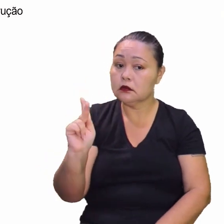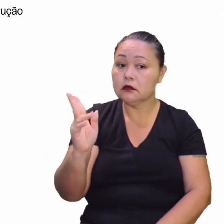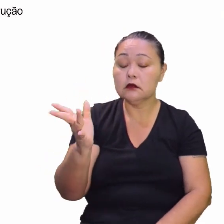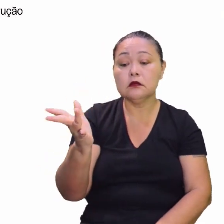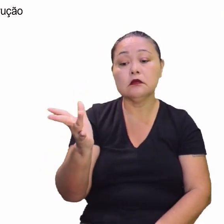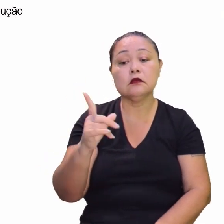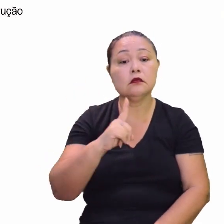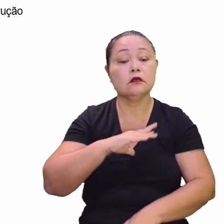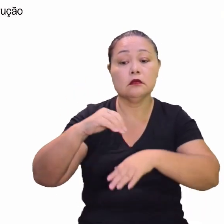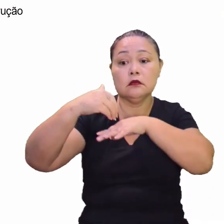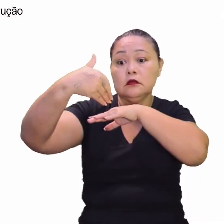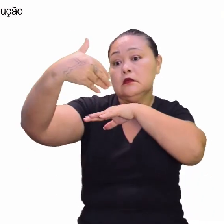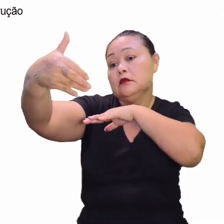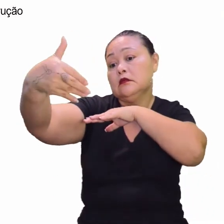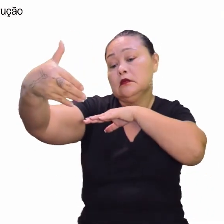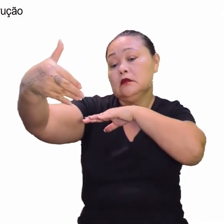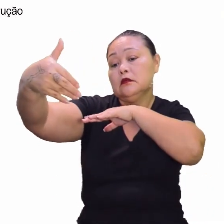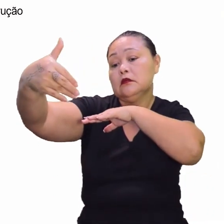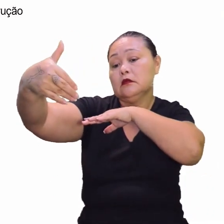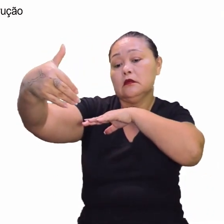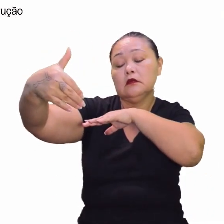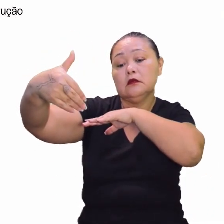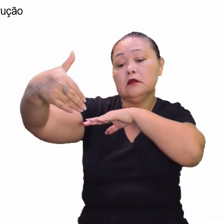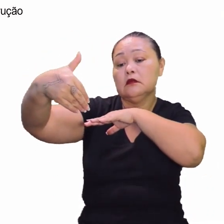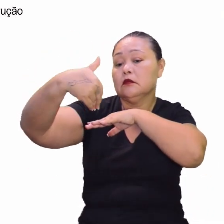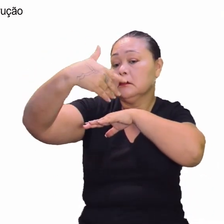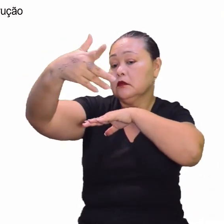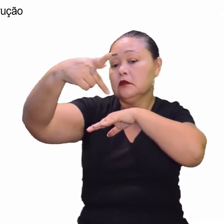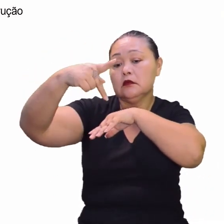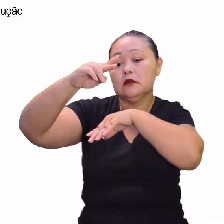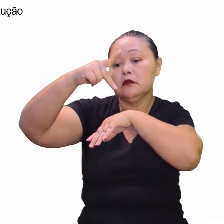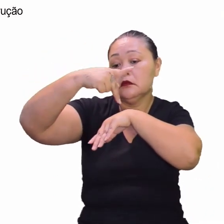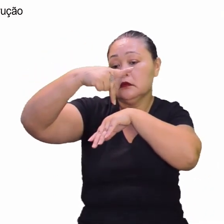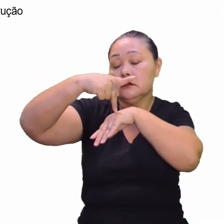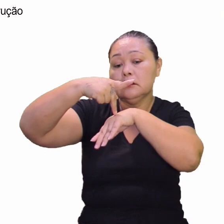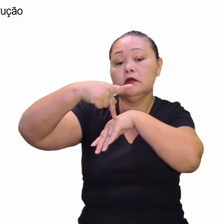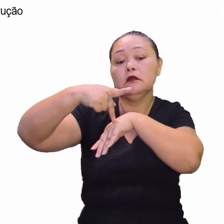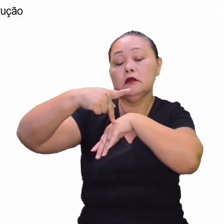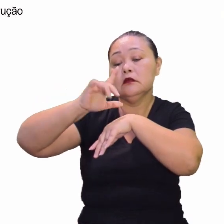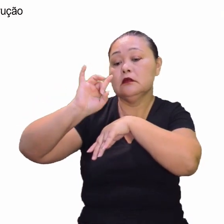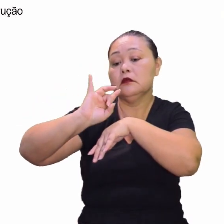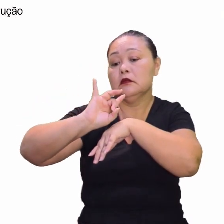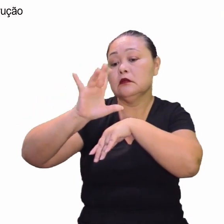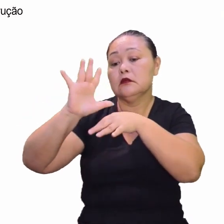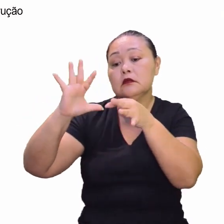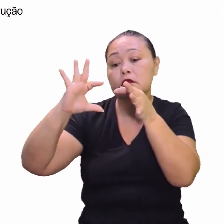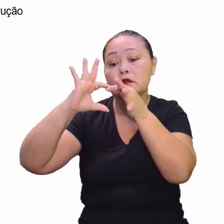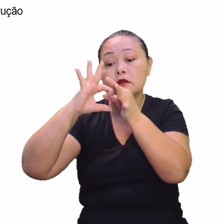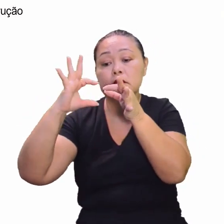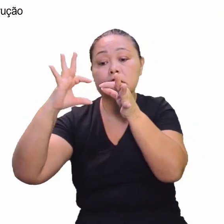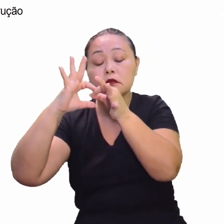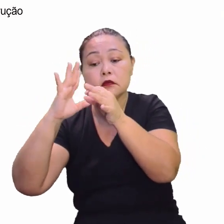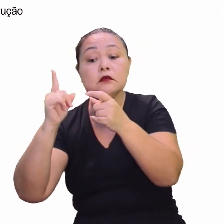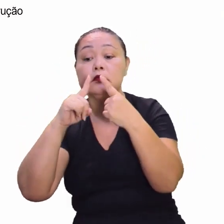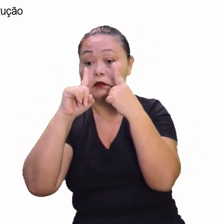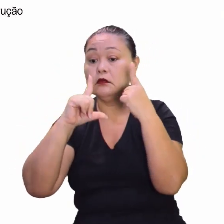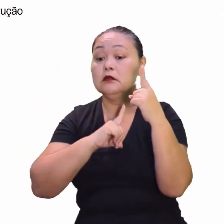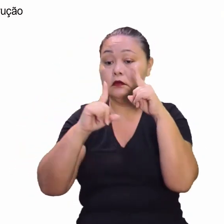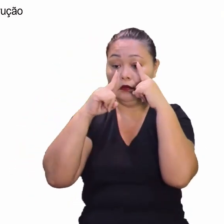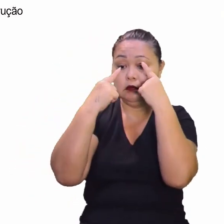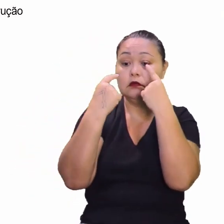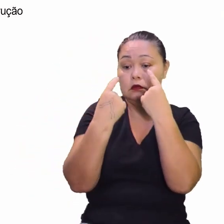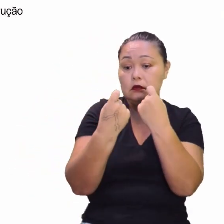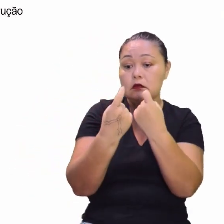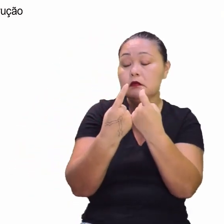temos, por exemplo, saída daqui diretamente, uma internacional, não. Exatamente. Né? Ele só pega ali conexões. Seria tão interessante,